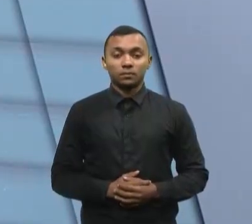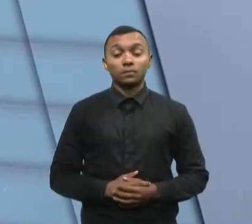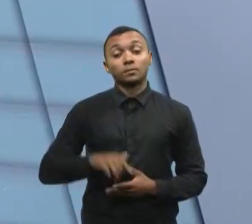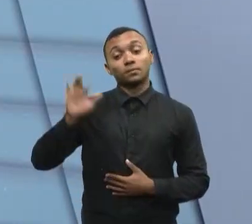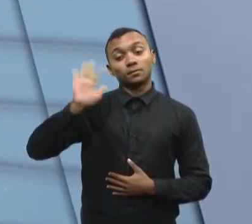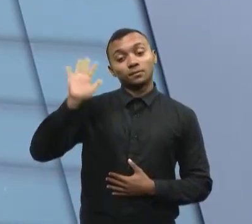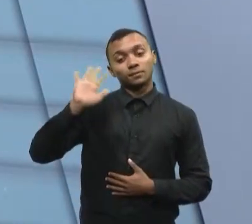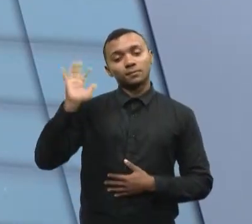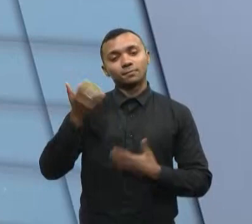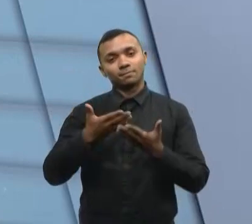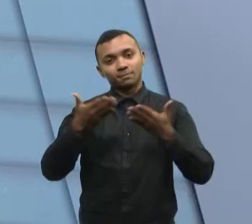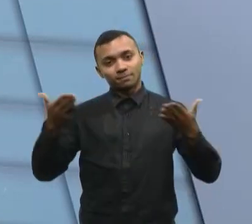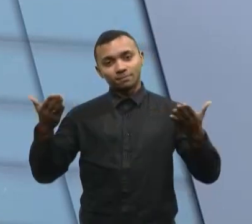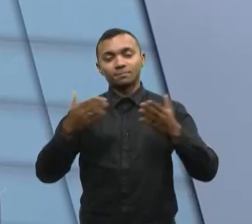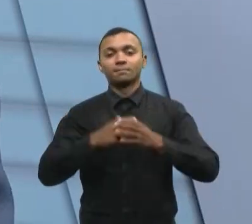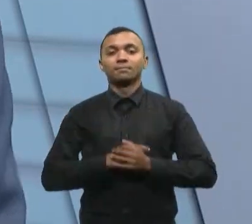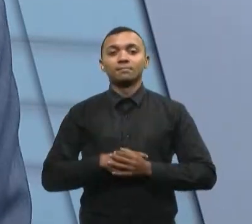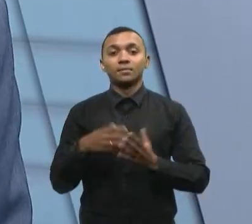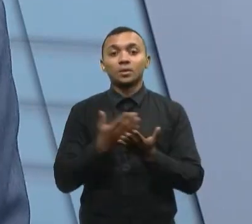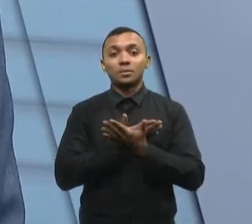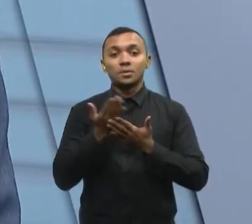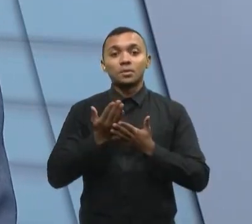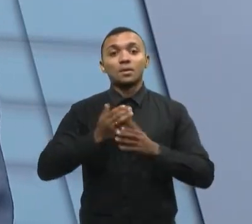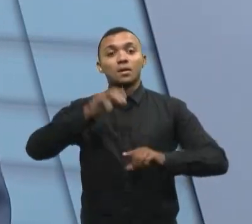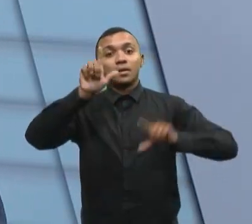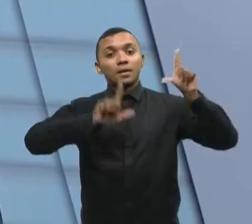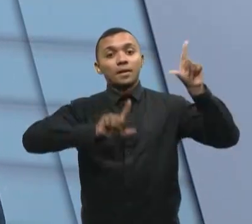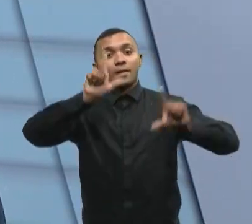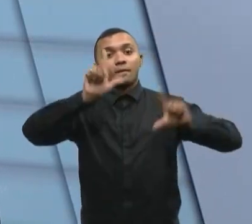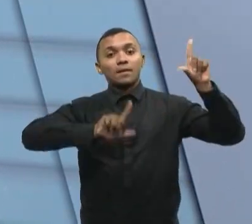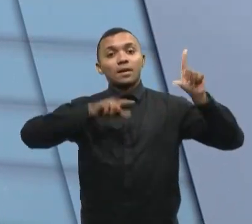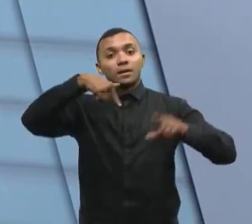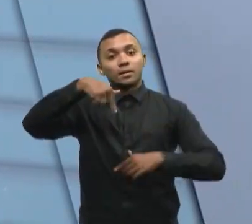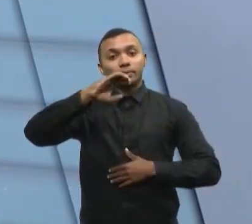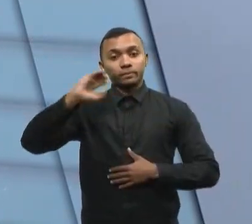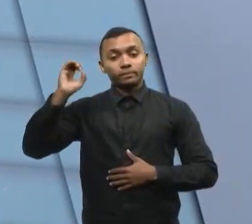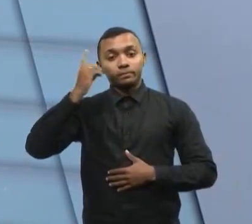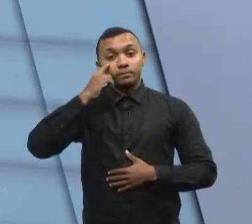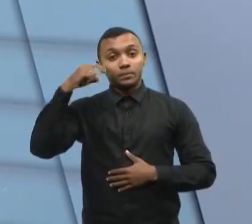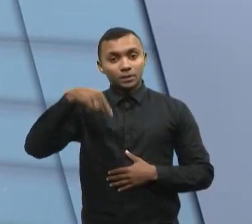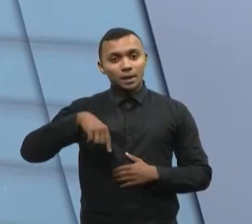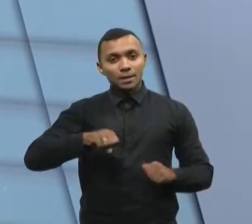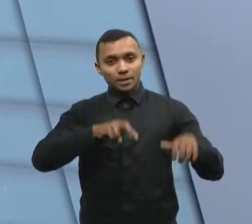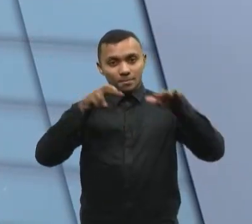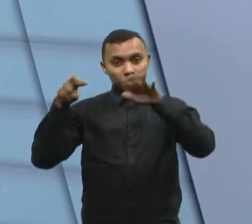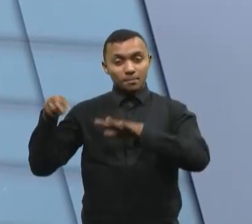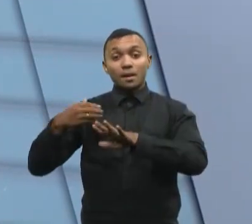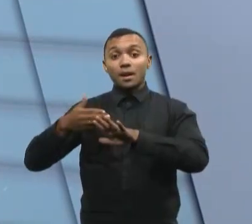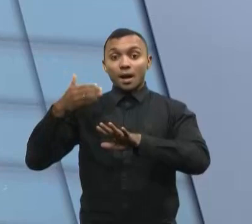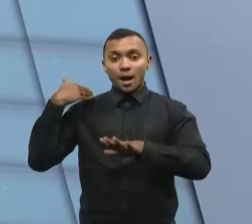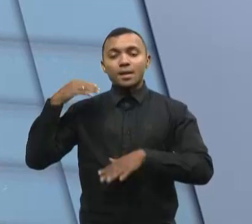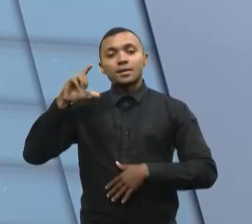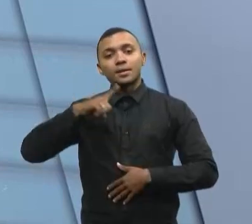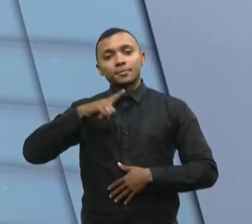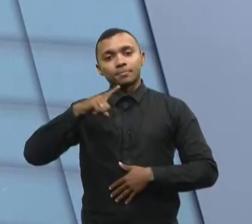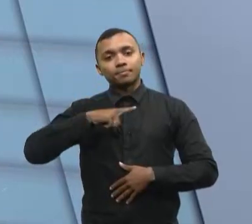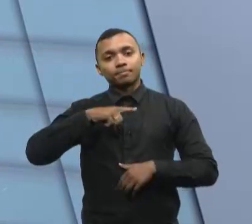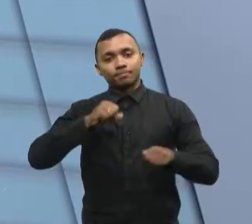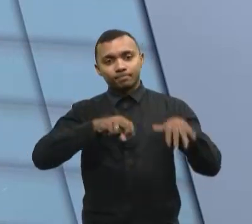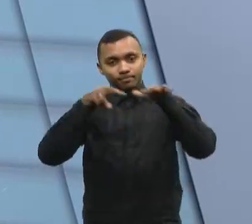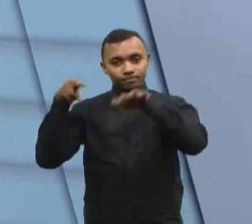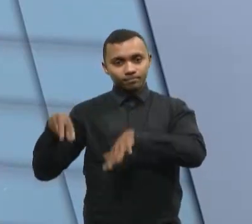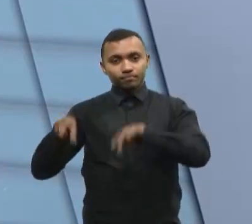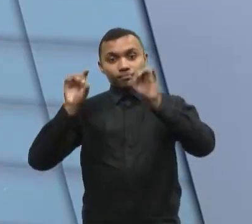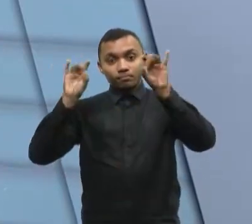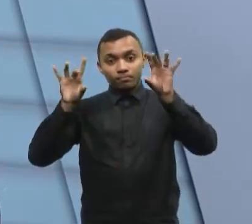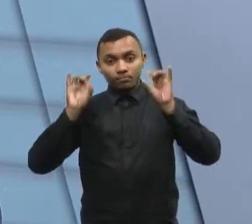Olá, você está no ar, programa Questão de Ordem, começando aqui a nossa semana, depois da Semana Santa e depois, inclusive, e